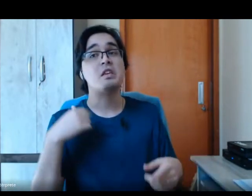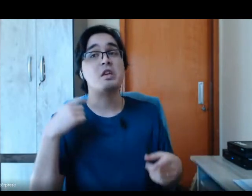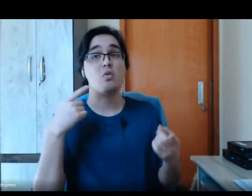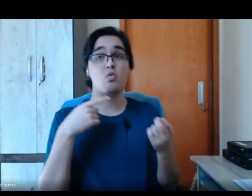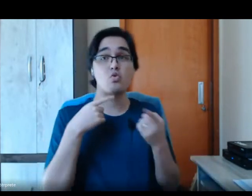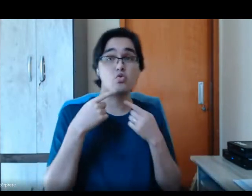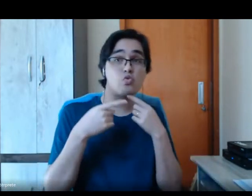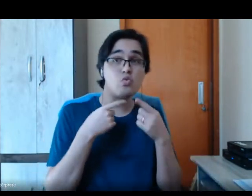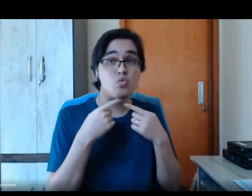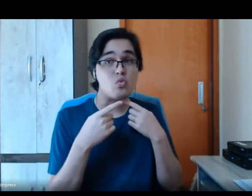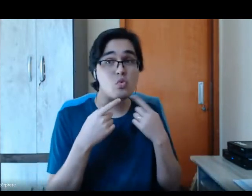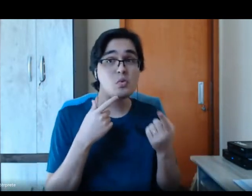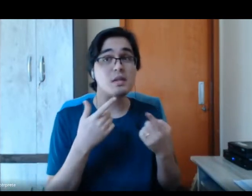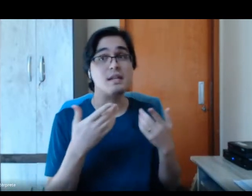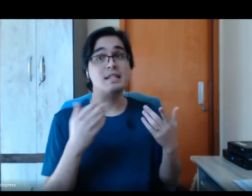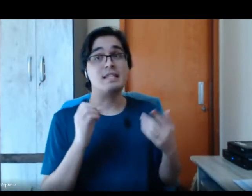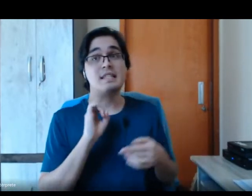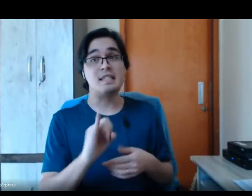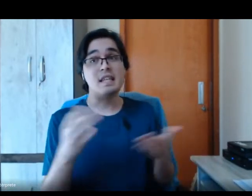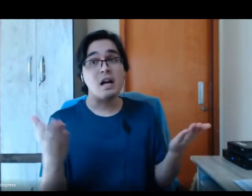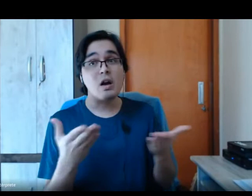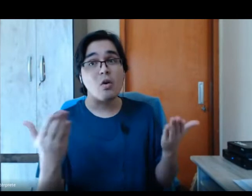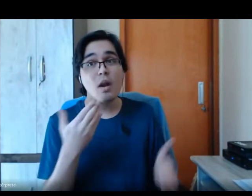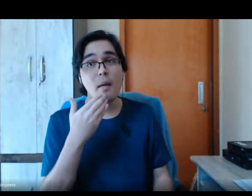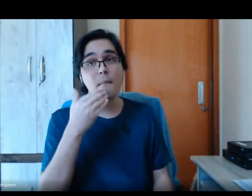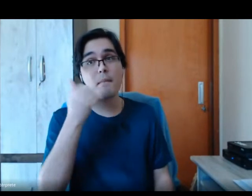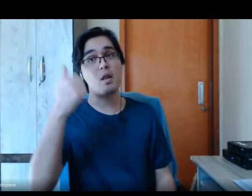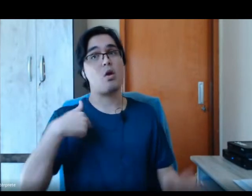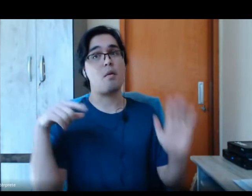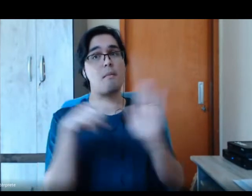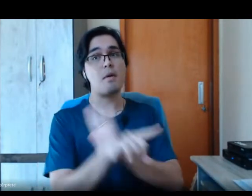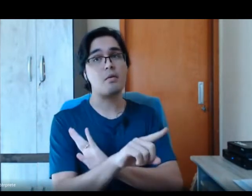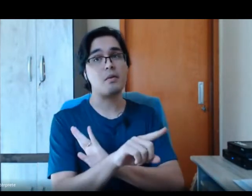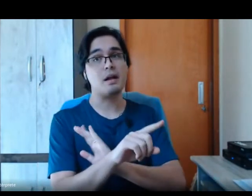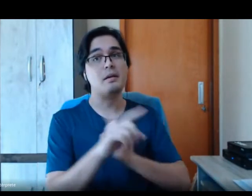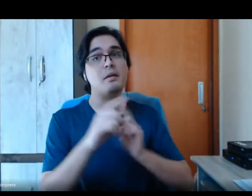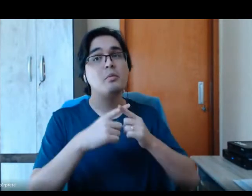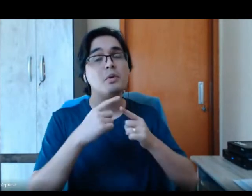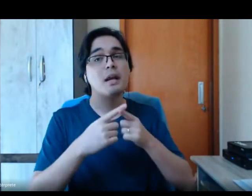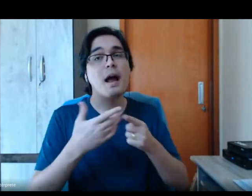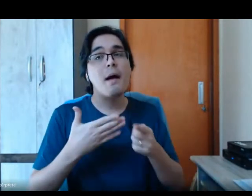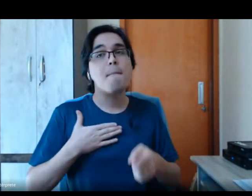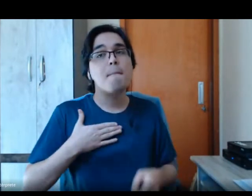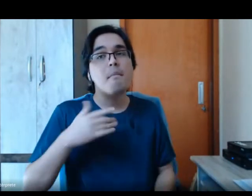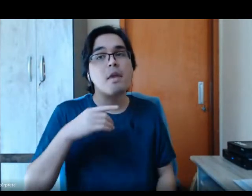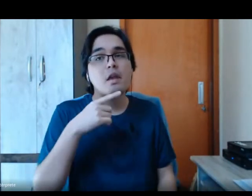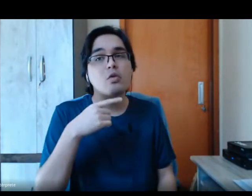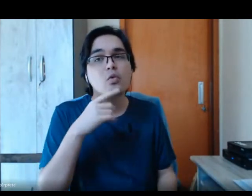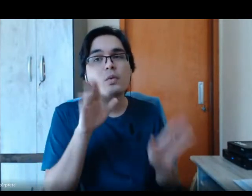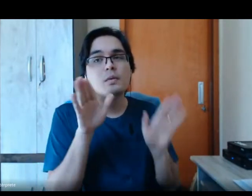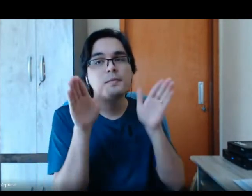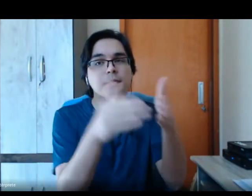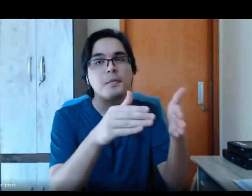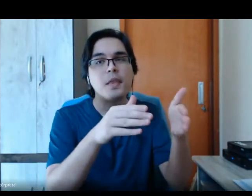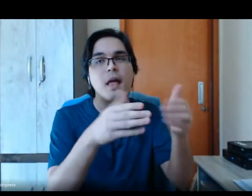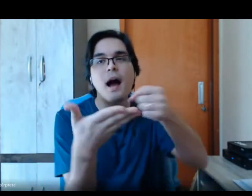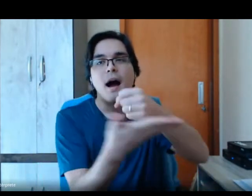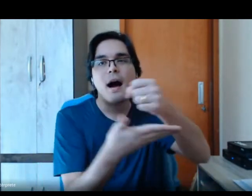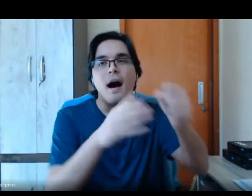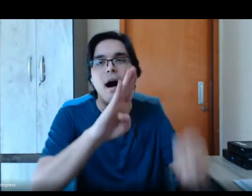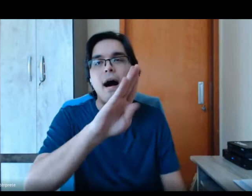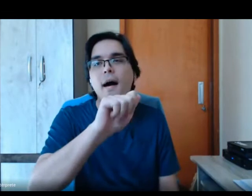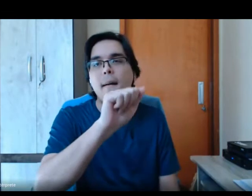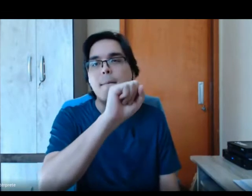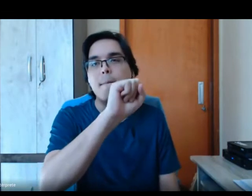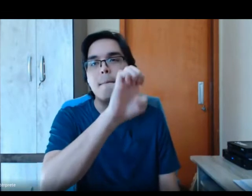Base de dados, professor, é sobre as referências bibliográficas, é isso? É, as bases de dados online, né? Porque